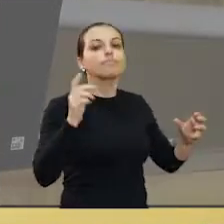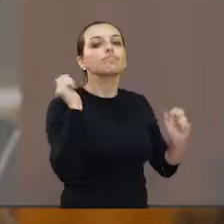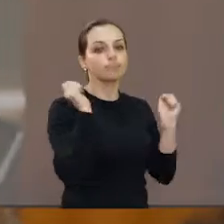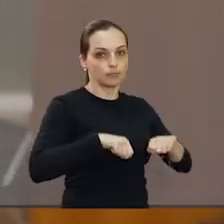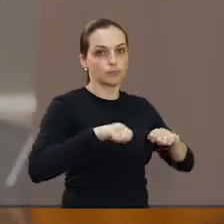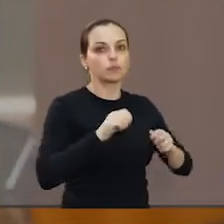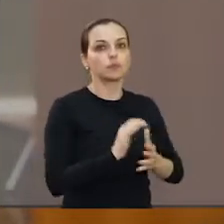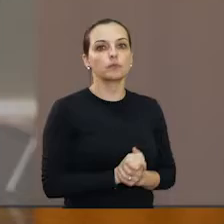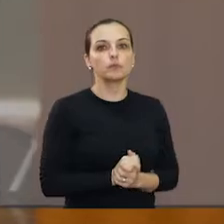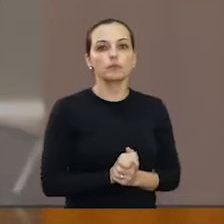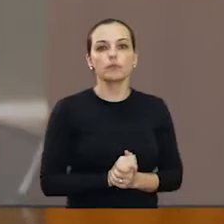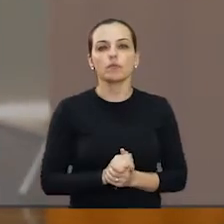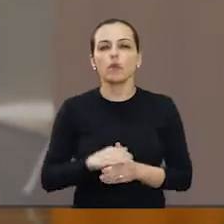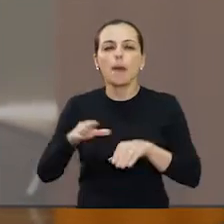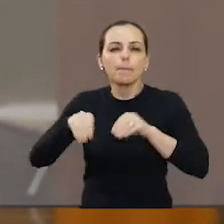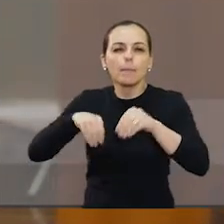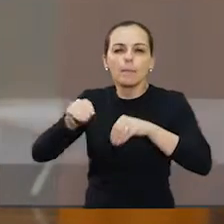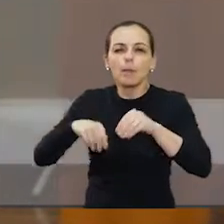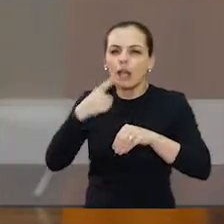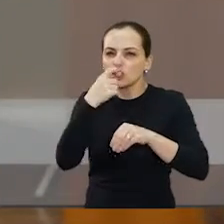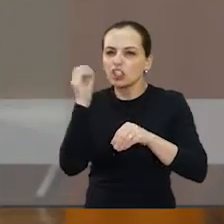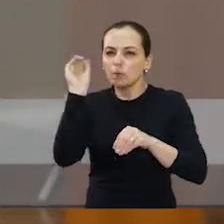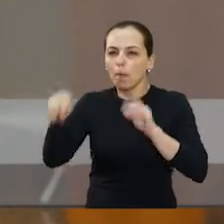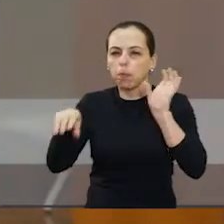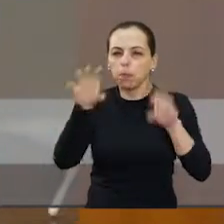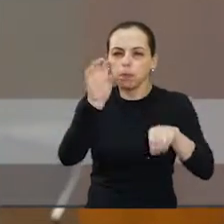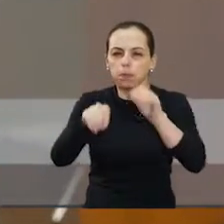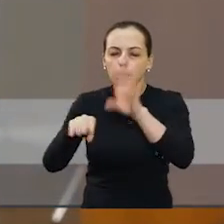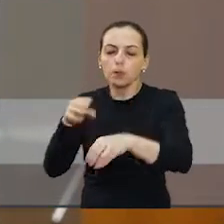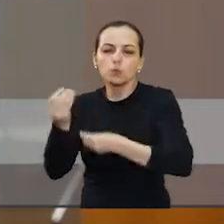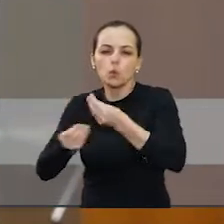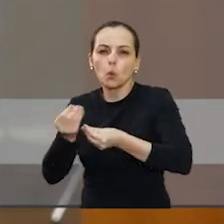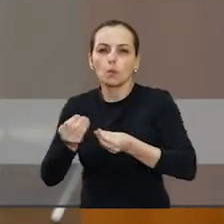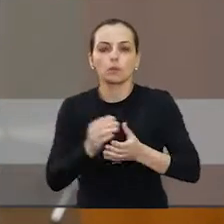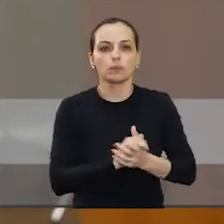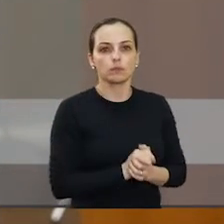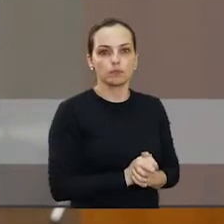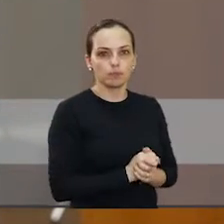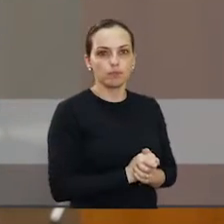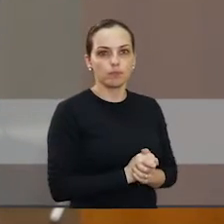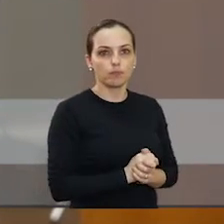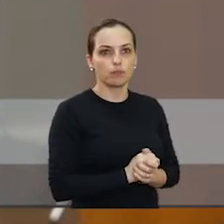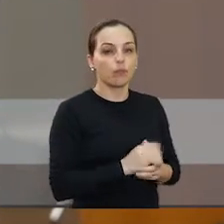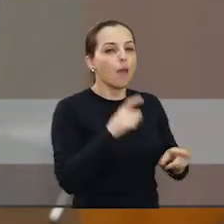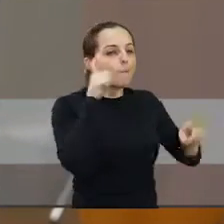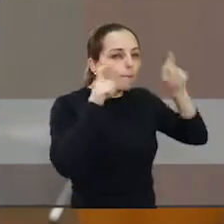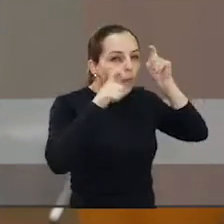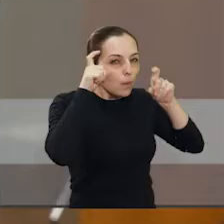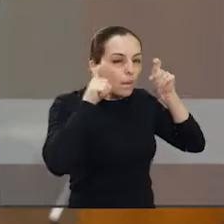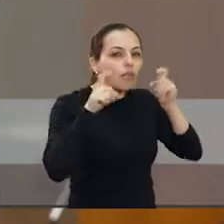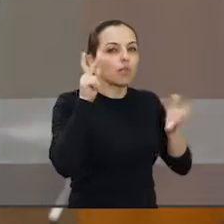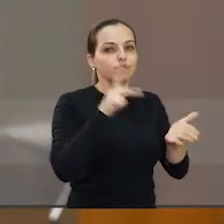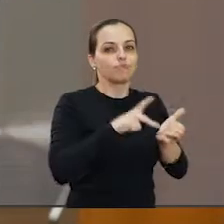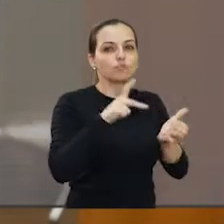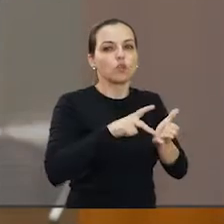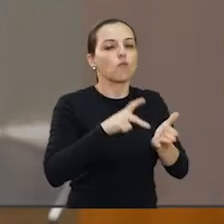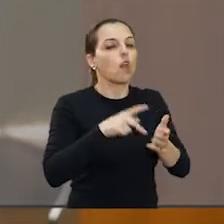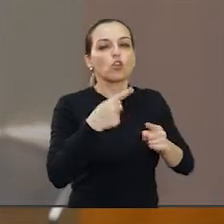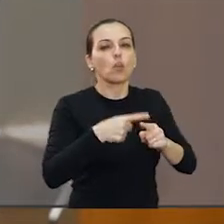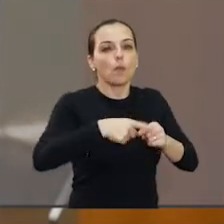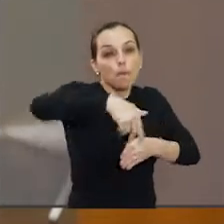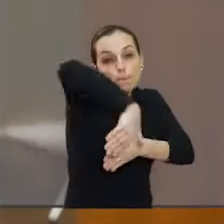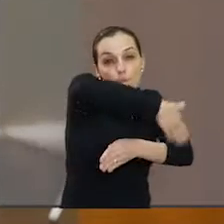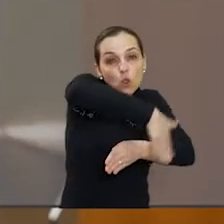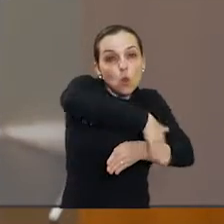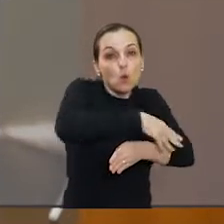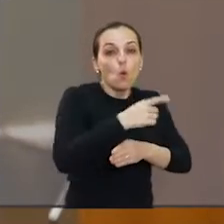município? É preocupante como todas as cidades, né? Muito dos plásticos são jogados na rua e eles